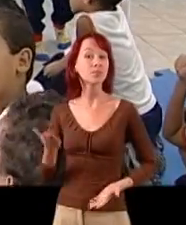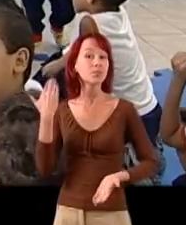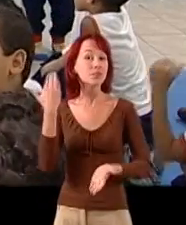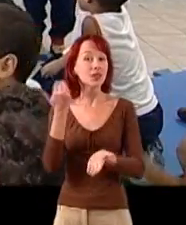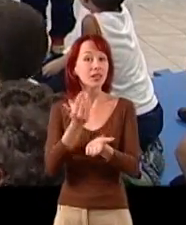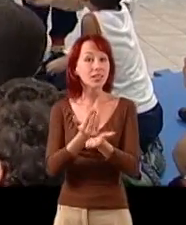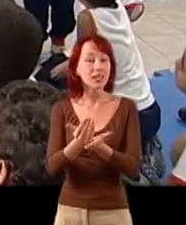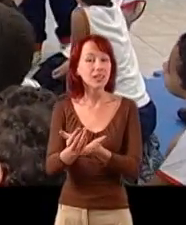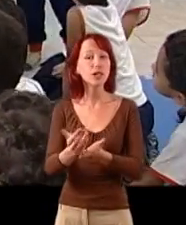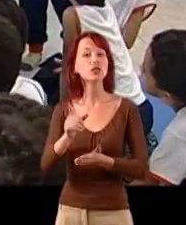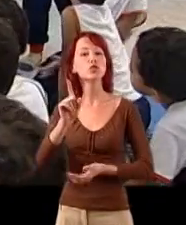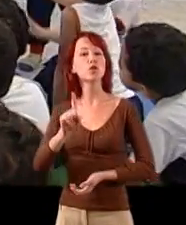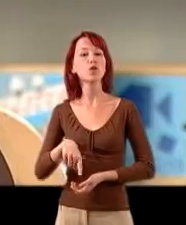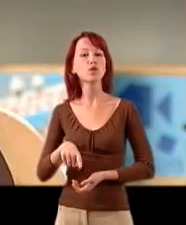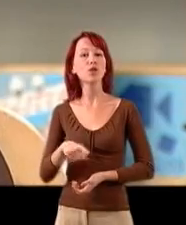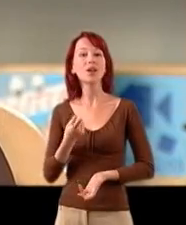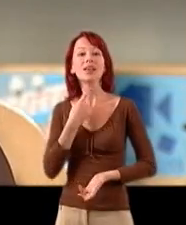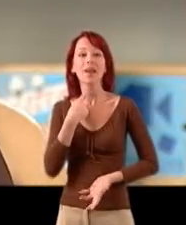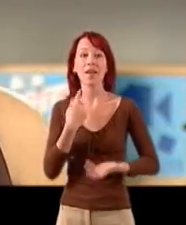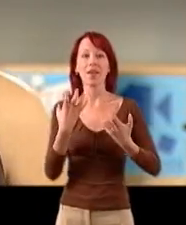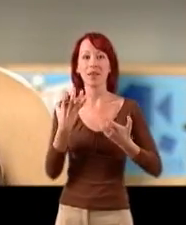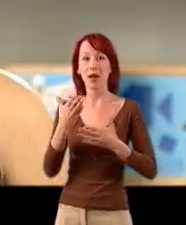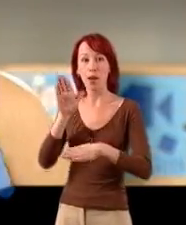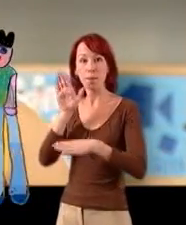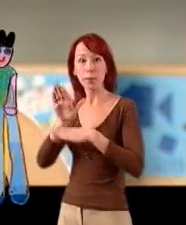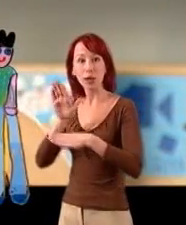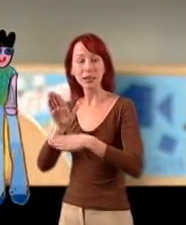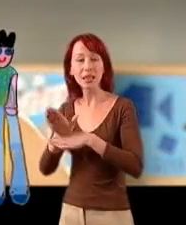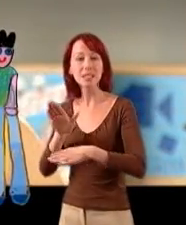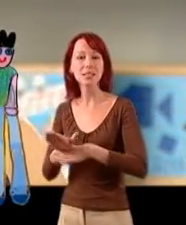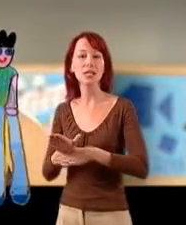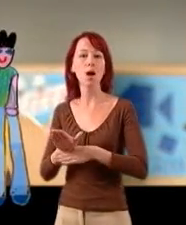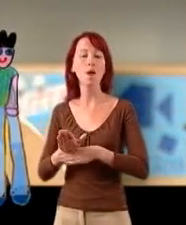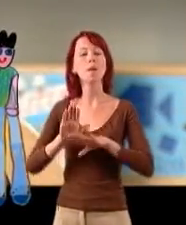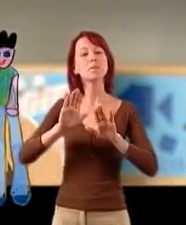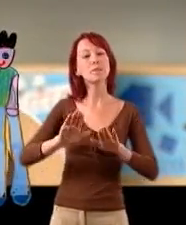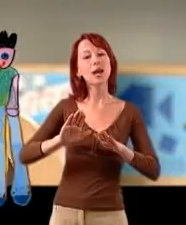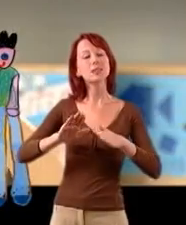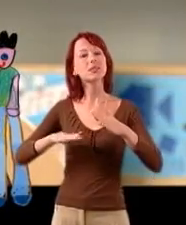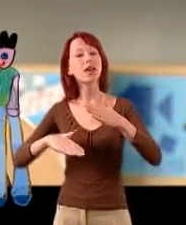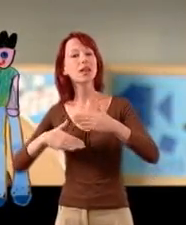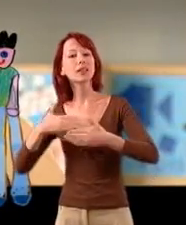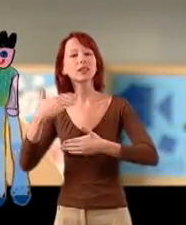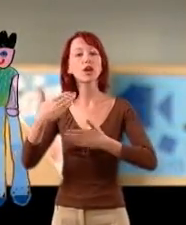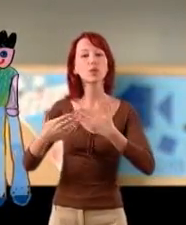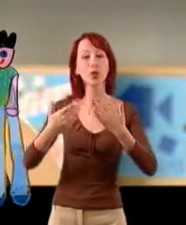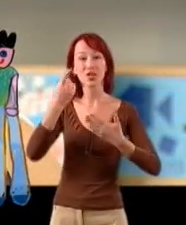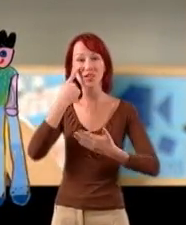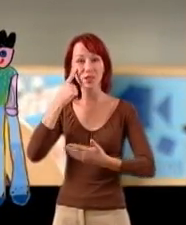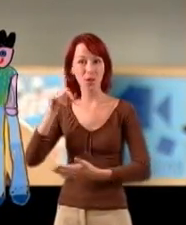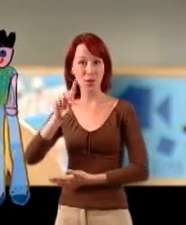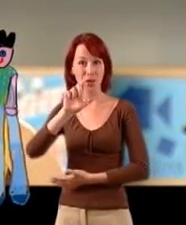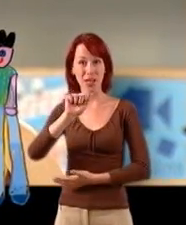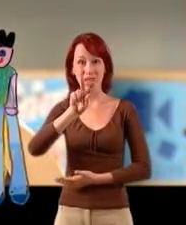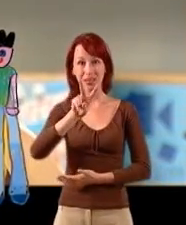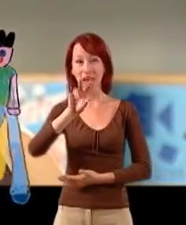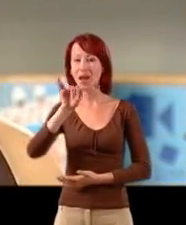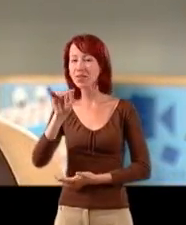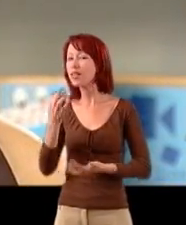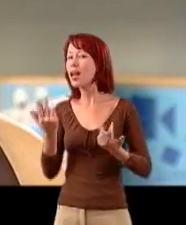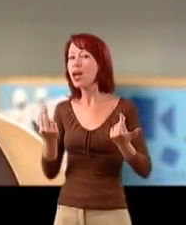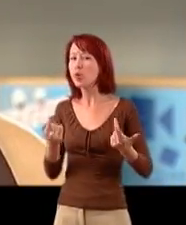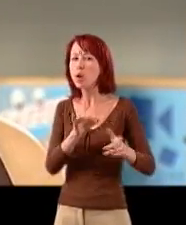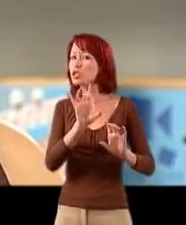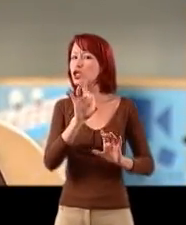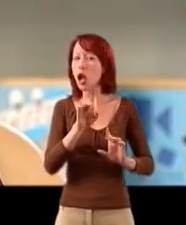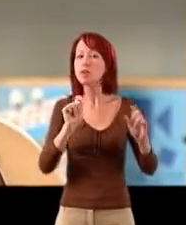No início foi uma coisa assim muito de proteger, né, muito de proteção, mas depois eles vão vendo que o Davi, como qualquer um